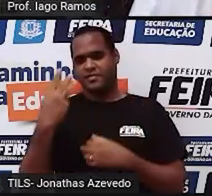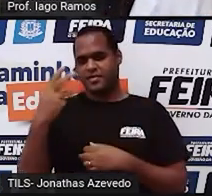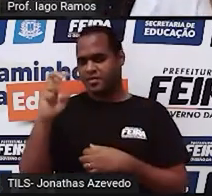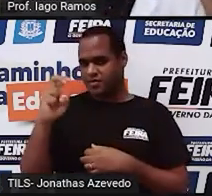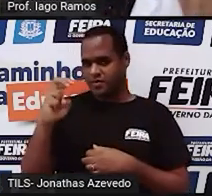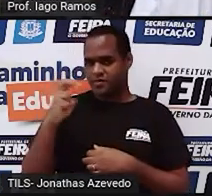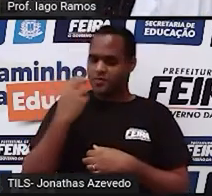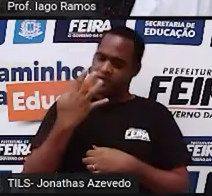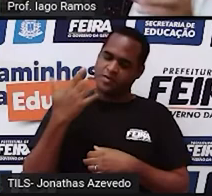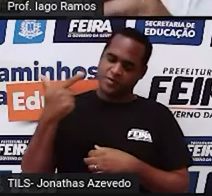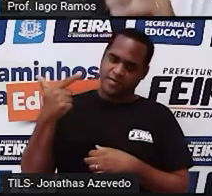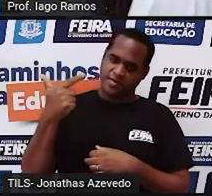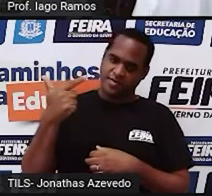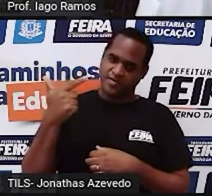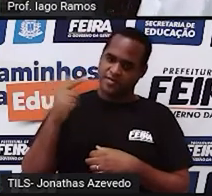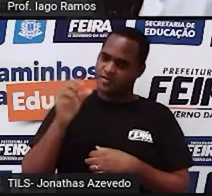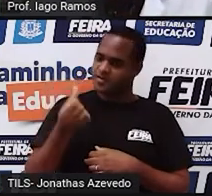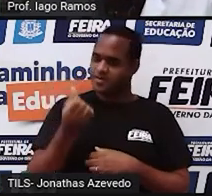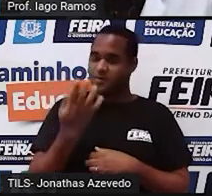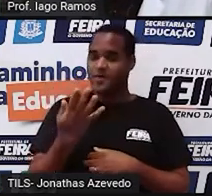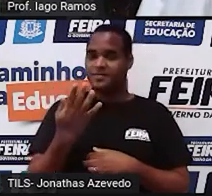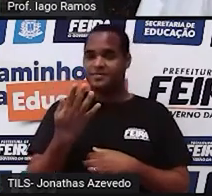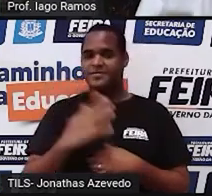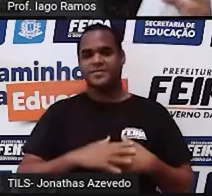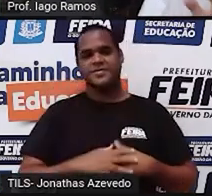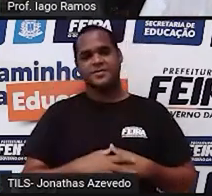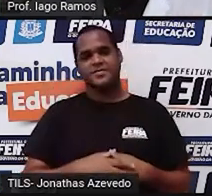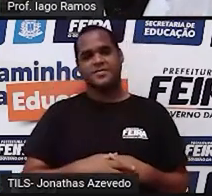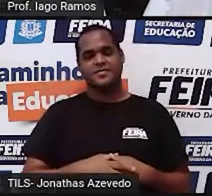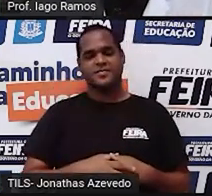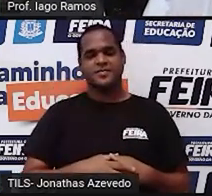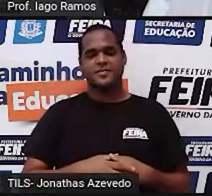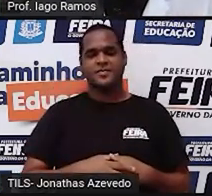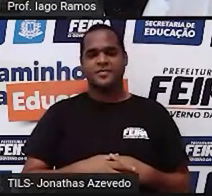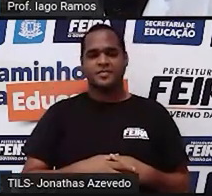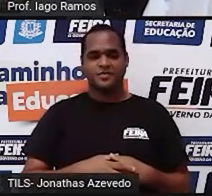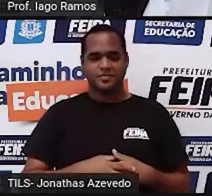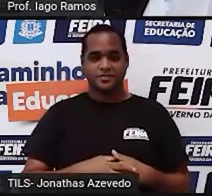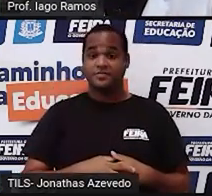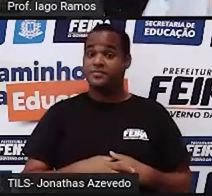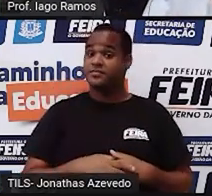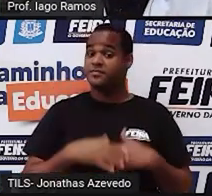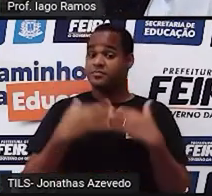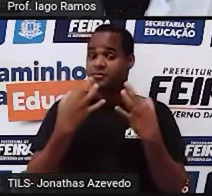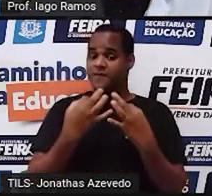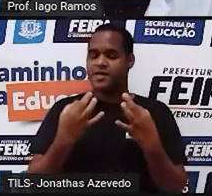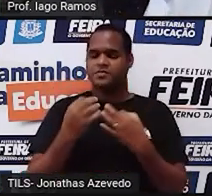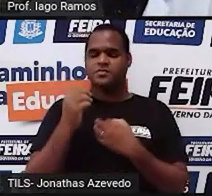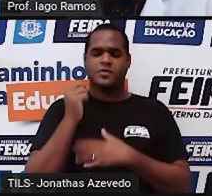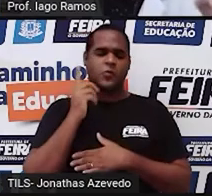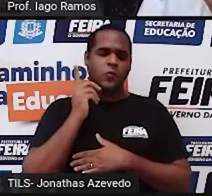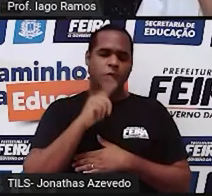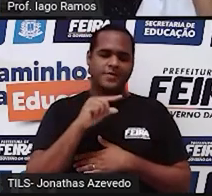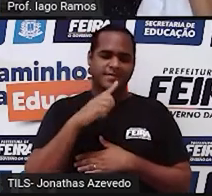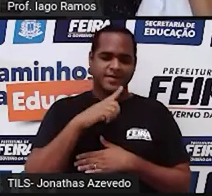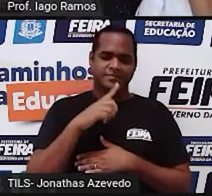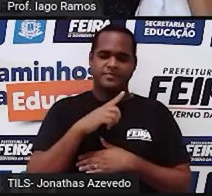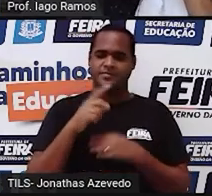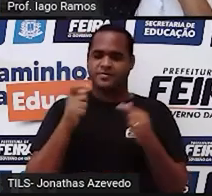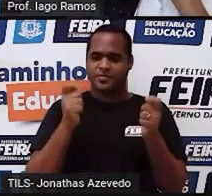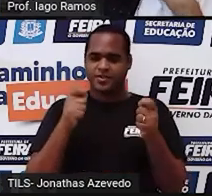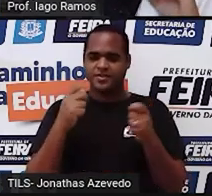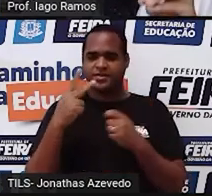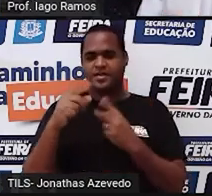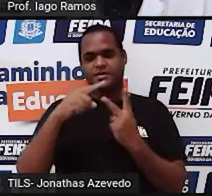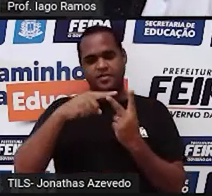35 é o 42 ao 64 O que é um número quadrado perfeito é aquele número e quando você